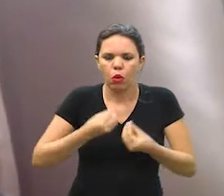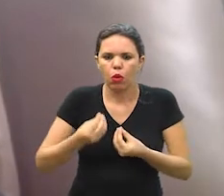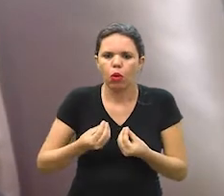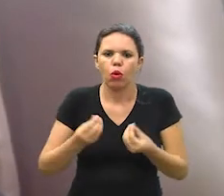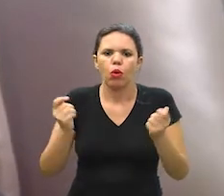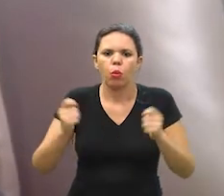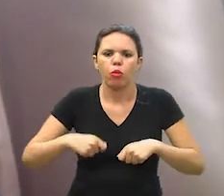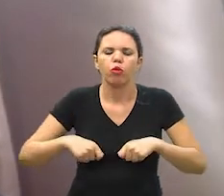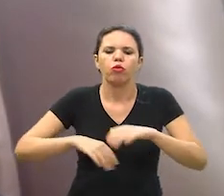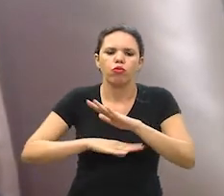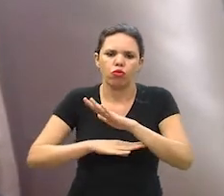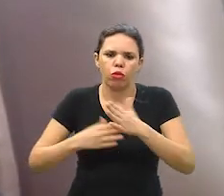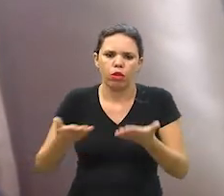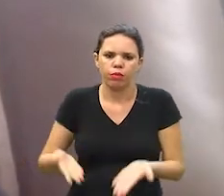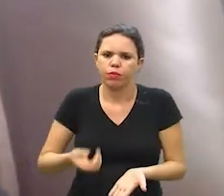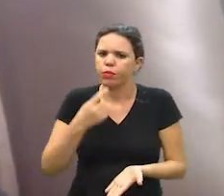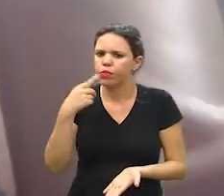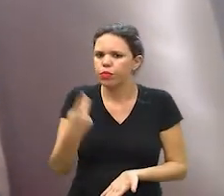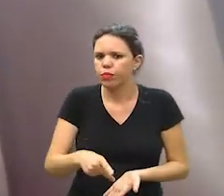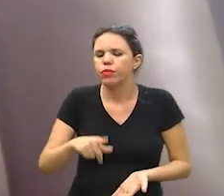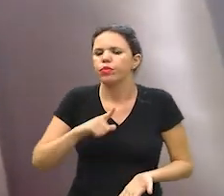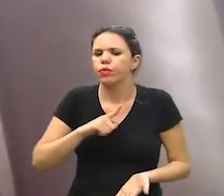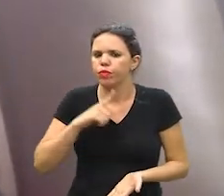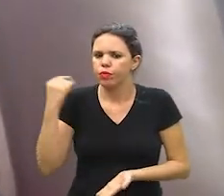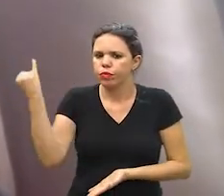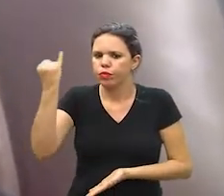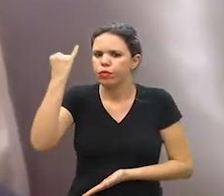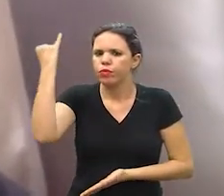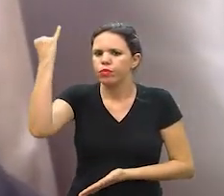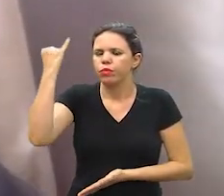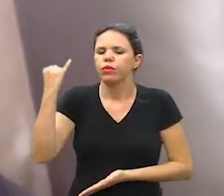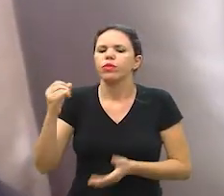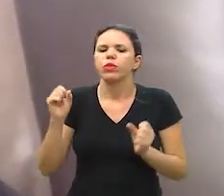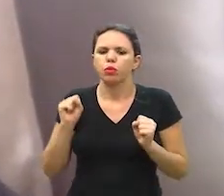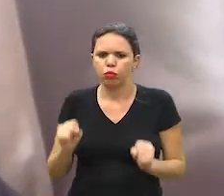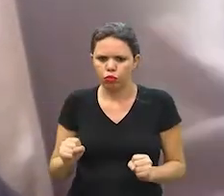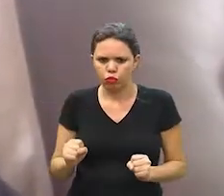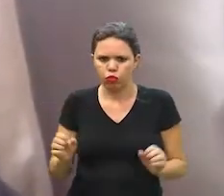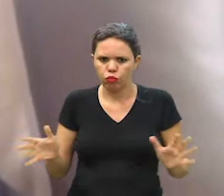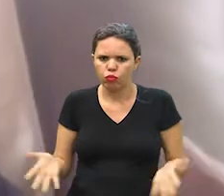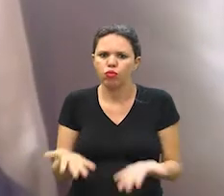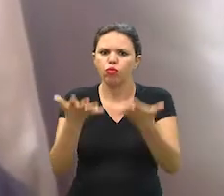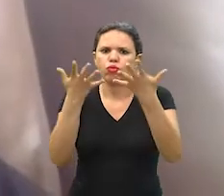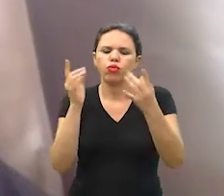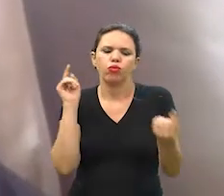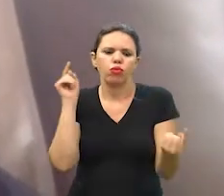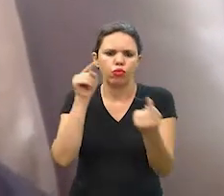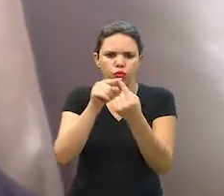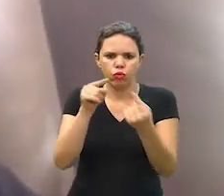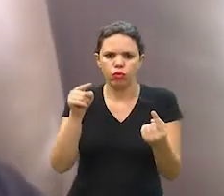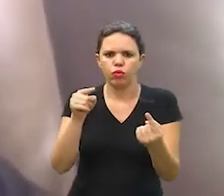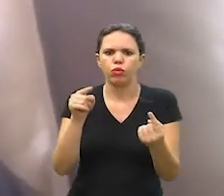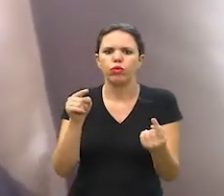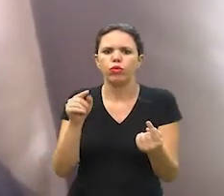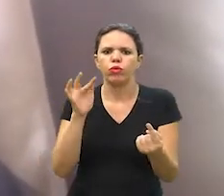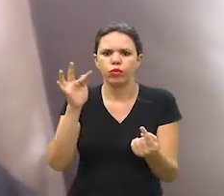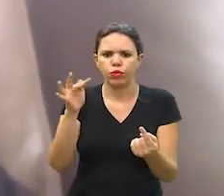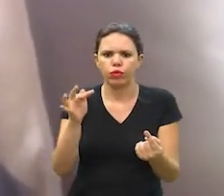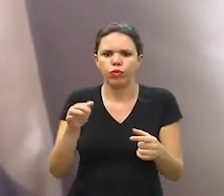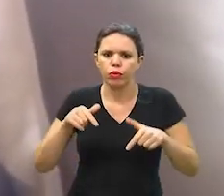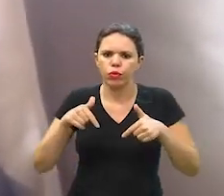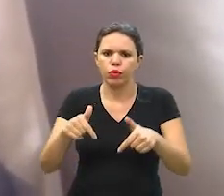poder legislativo aqui de Campinas, que tem uma importância e que pode estar influenciando diretamente nos rumos